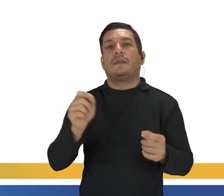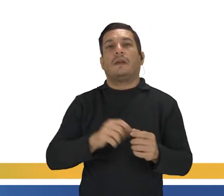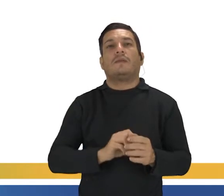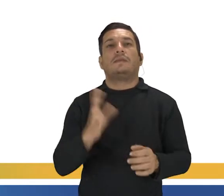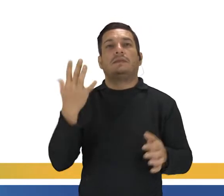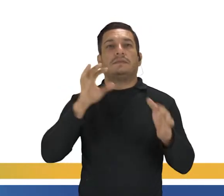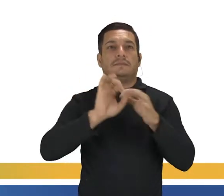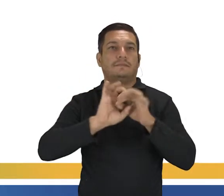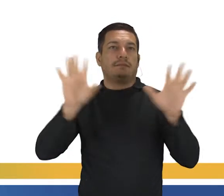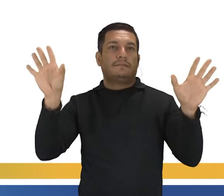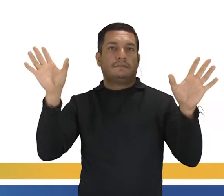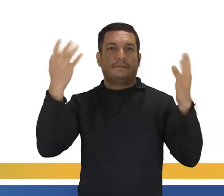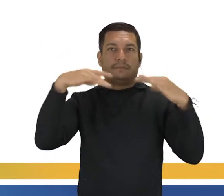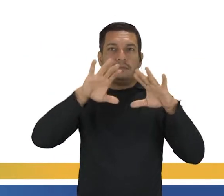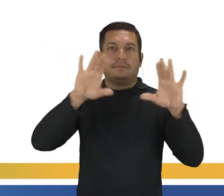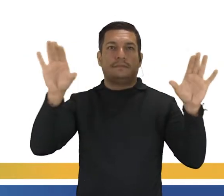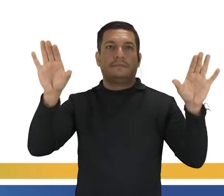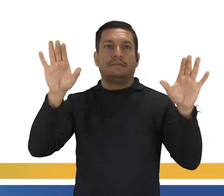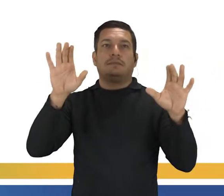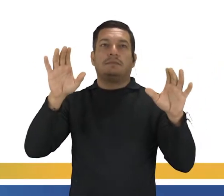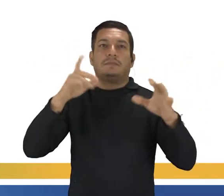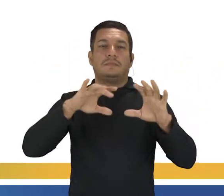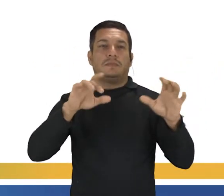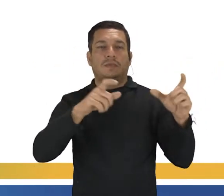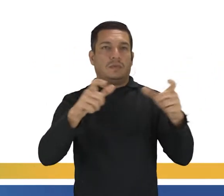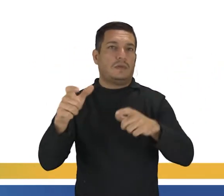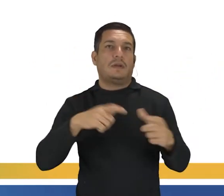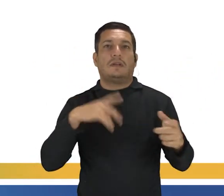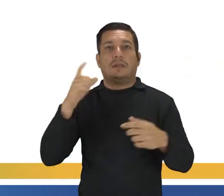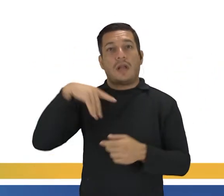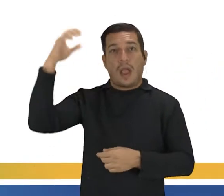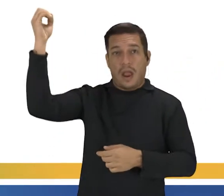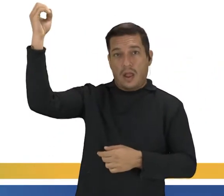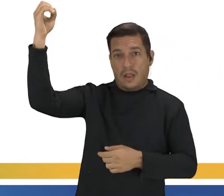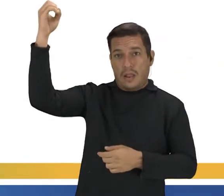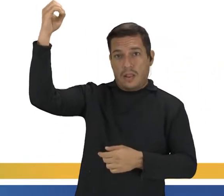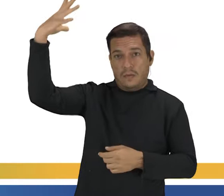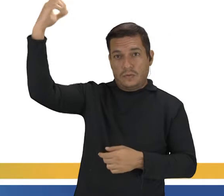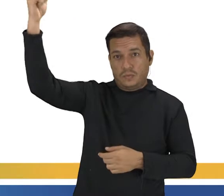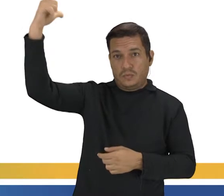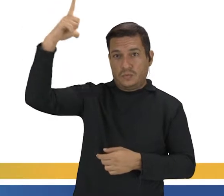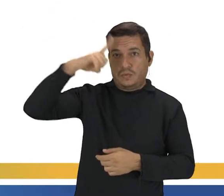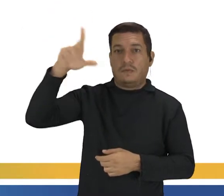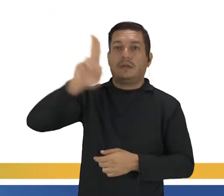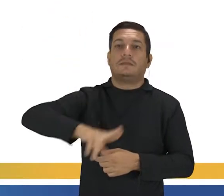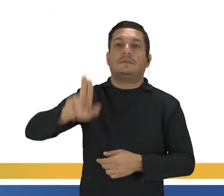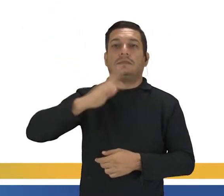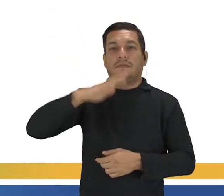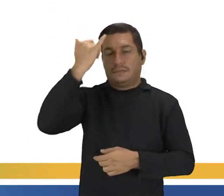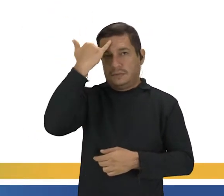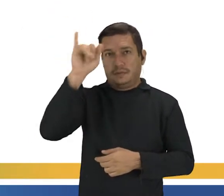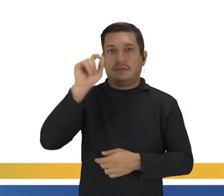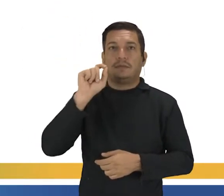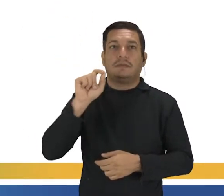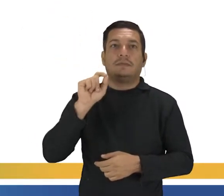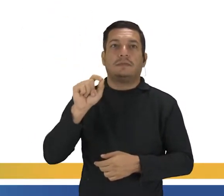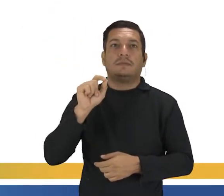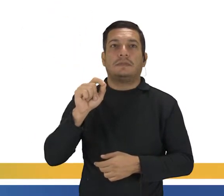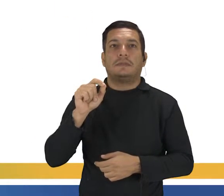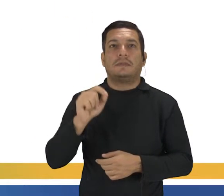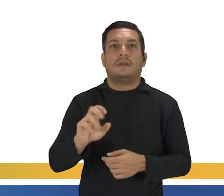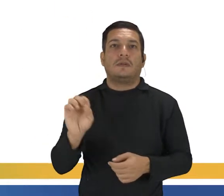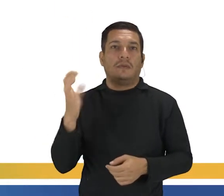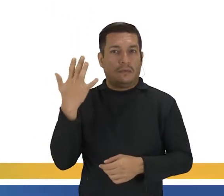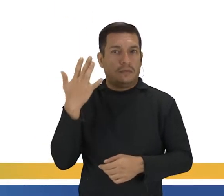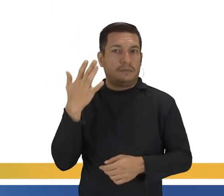ar livre nos anfiteatros, onde a luz do sol era utilizada para criar, ainda que no mínimo, algum